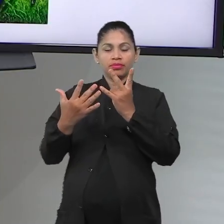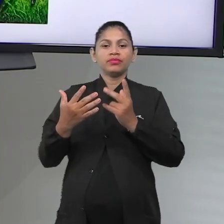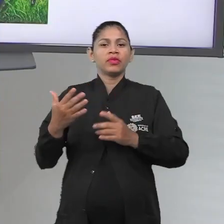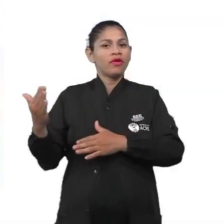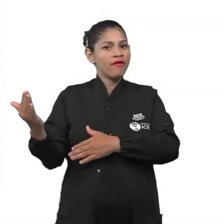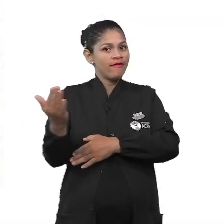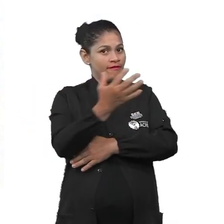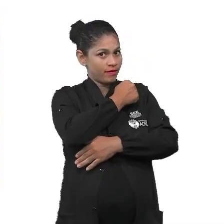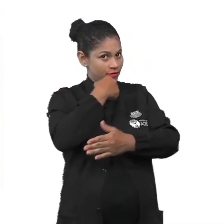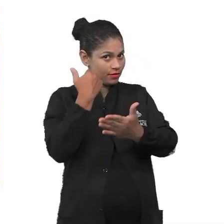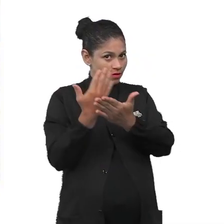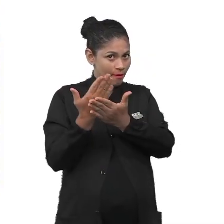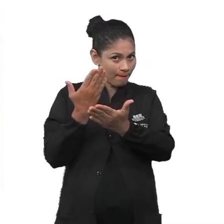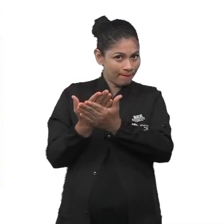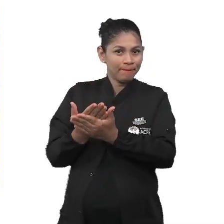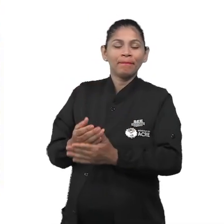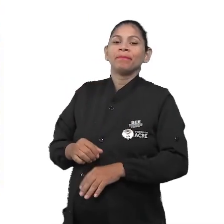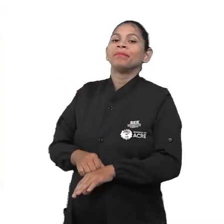aula.